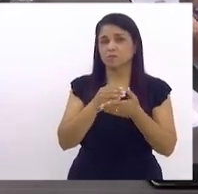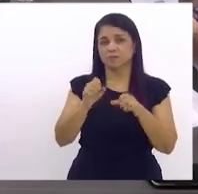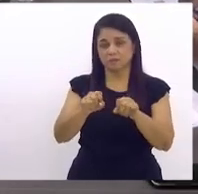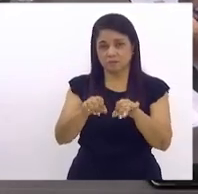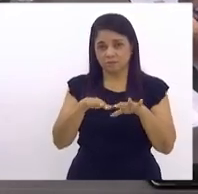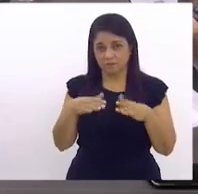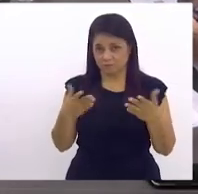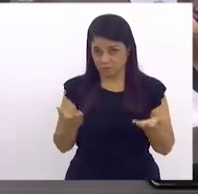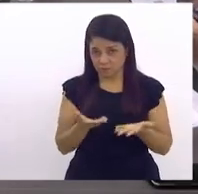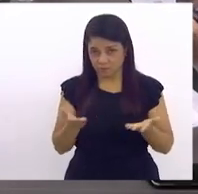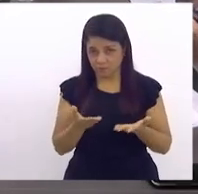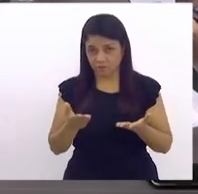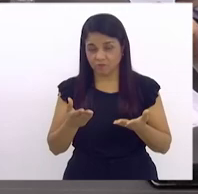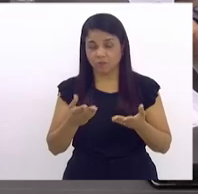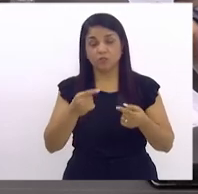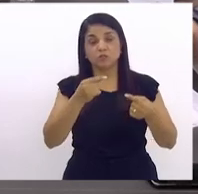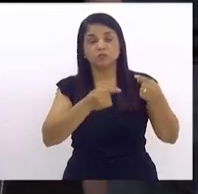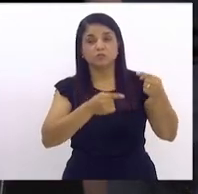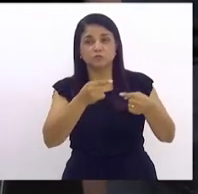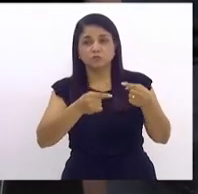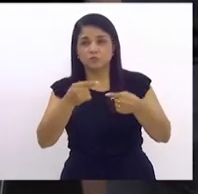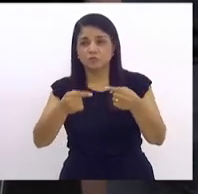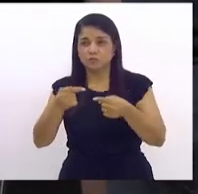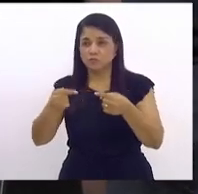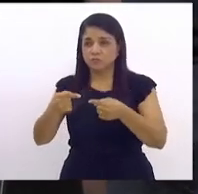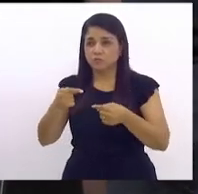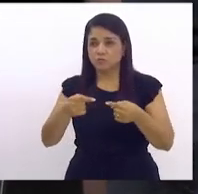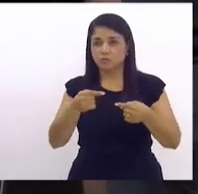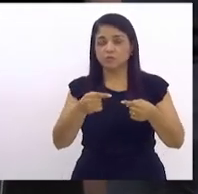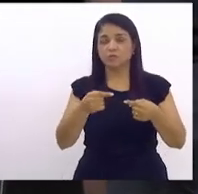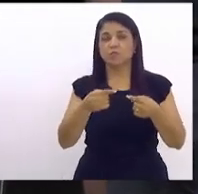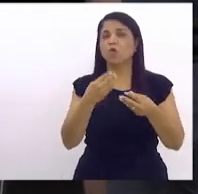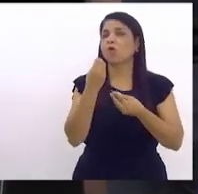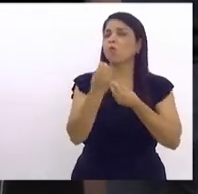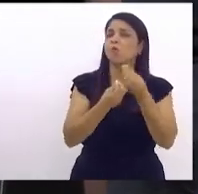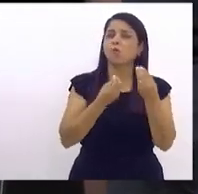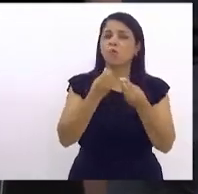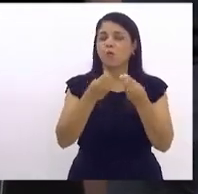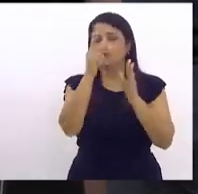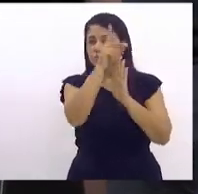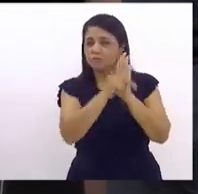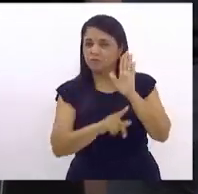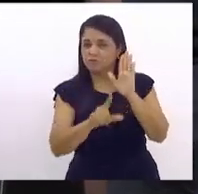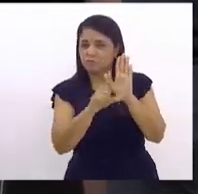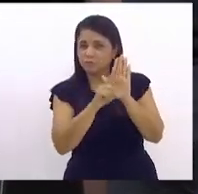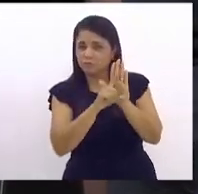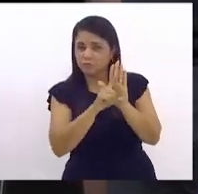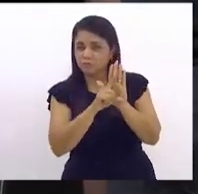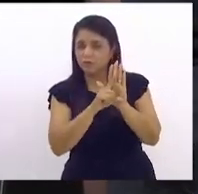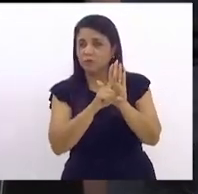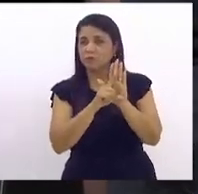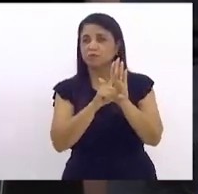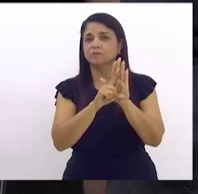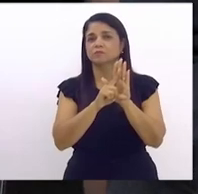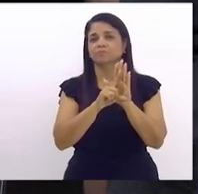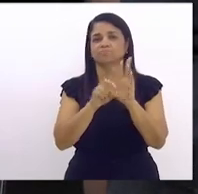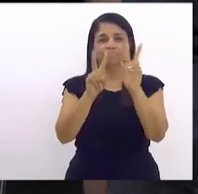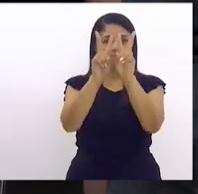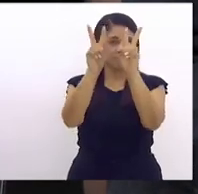de hoje, em que nós discutimos, né, a forma dos projetos que tratam a respeito de